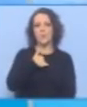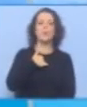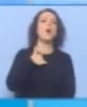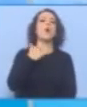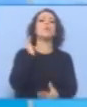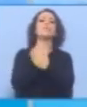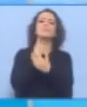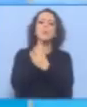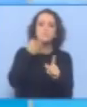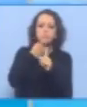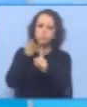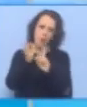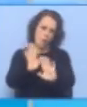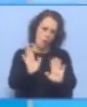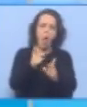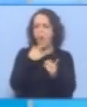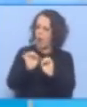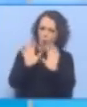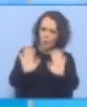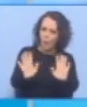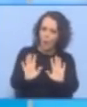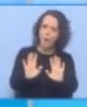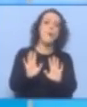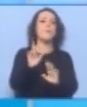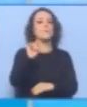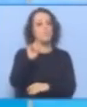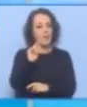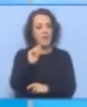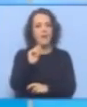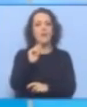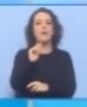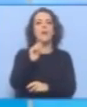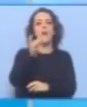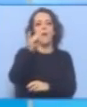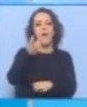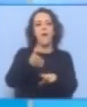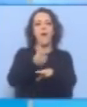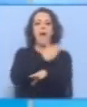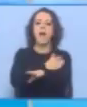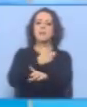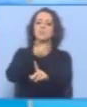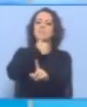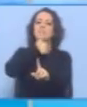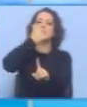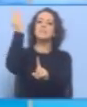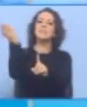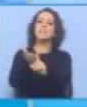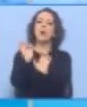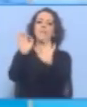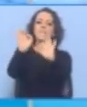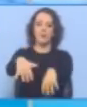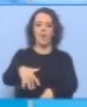processos concretos, não. Também é sempre bom não emitir juízos antes de condenações definitivas,